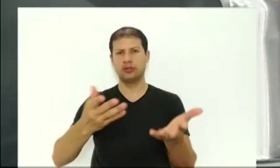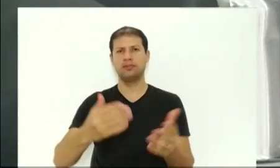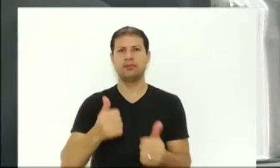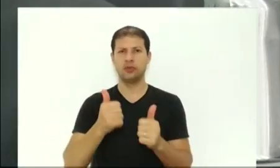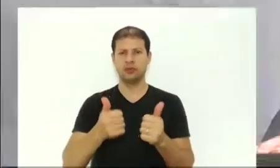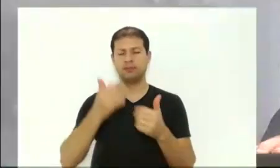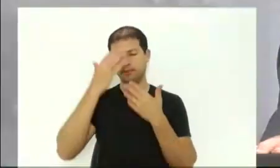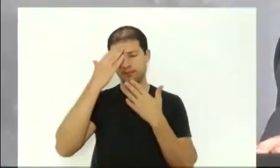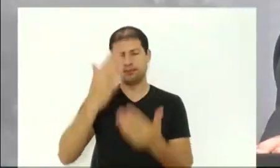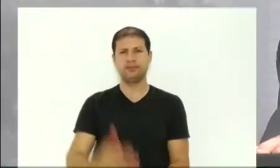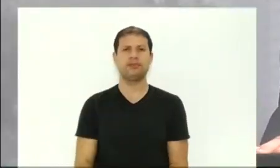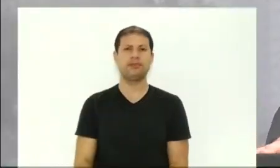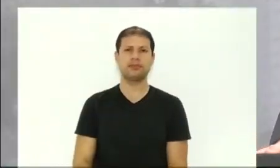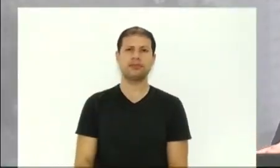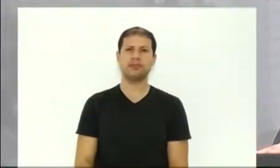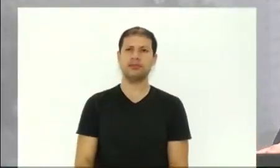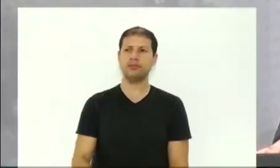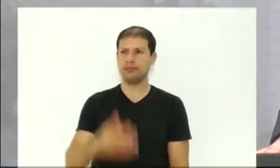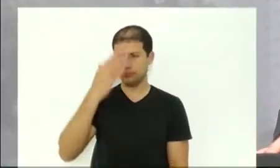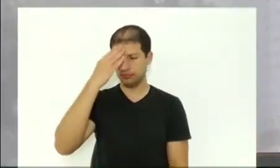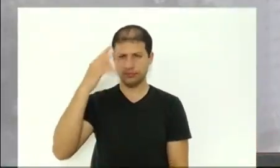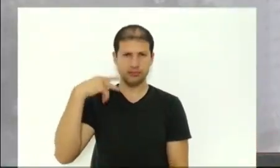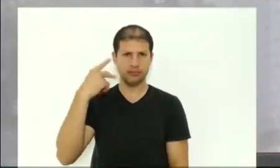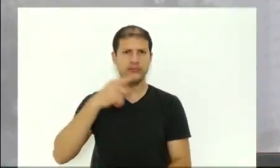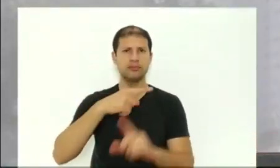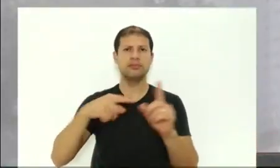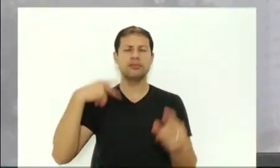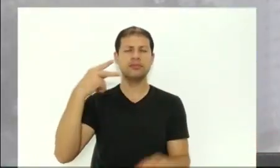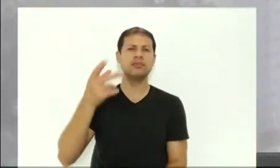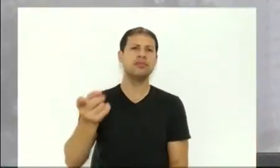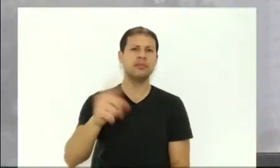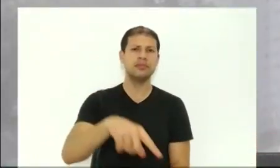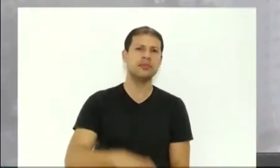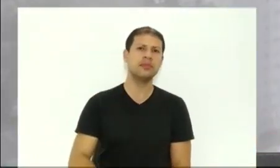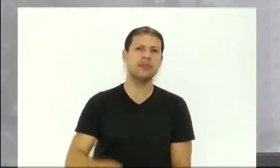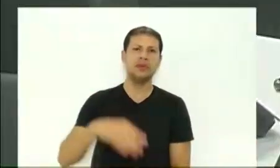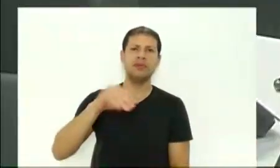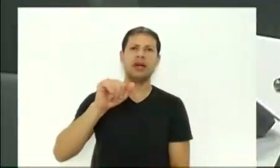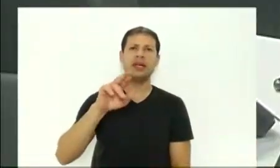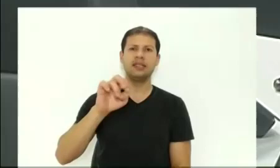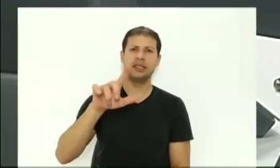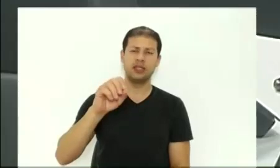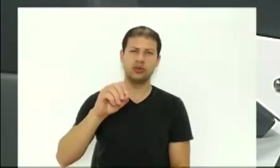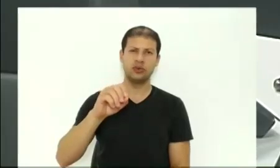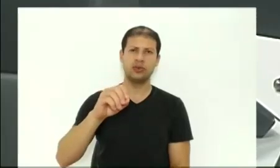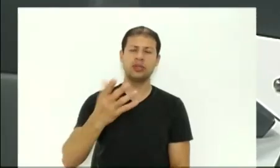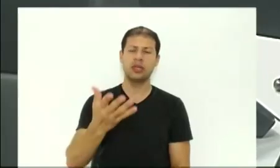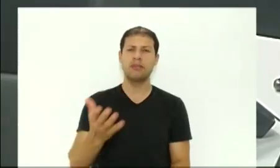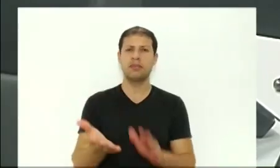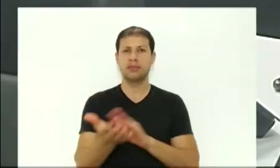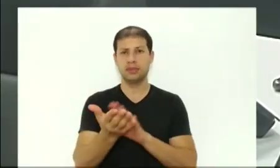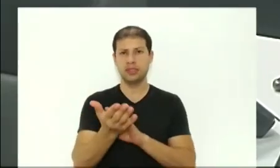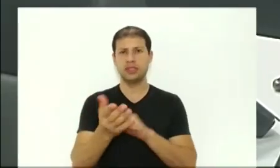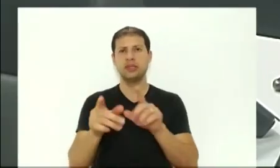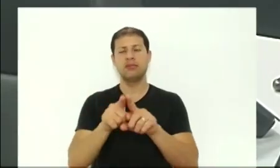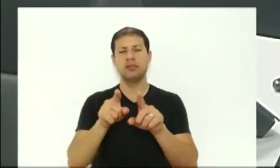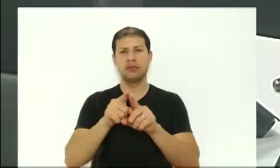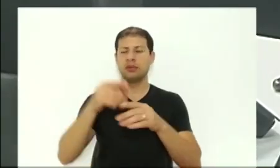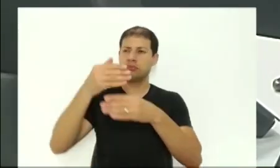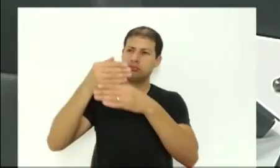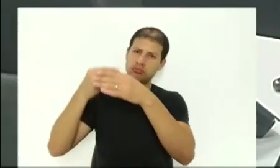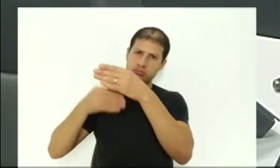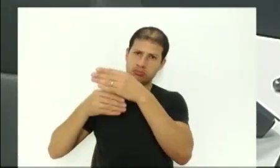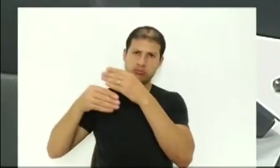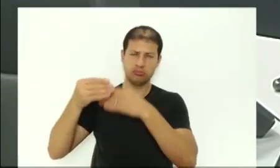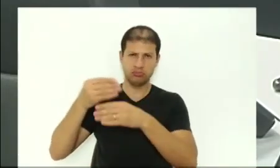obrigado. Obrigado, vereador. Uma parte, vereador. Pois não, Marcelo Sleiman. Me queria parabenizá-lo pela apresentação e destacar